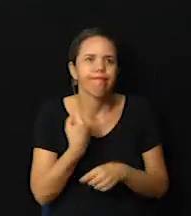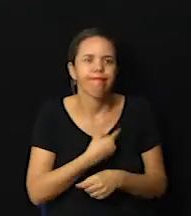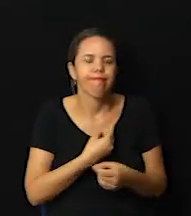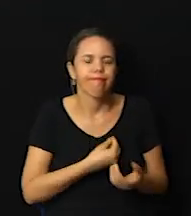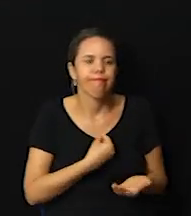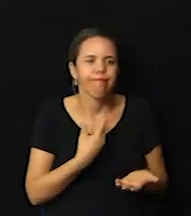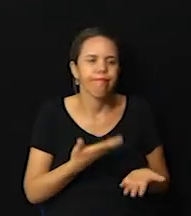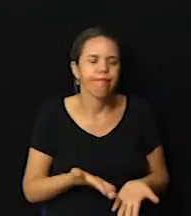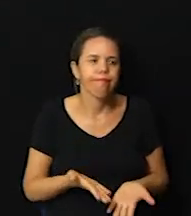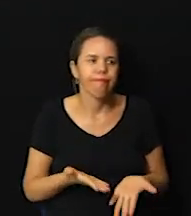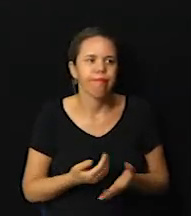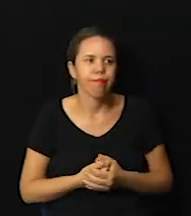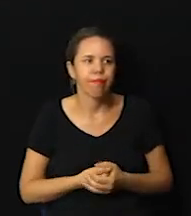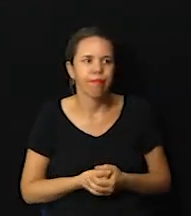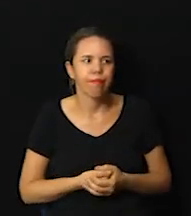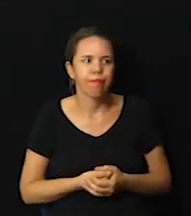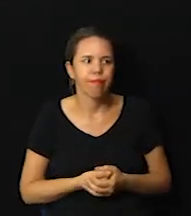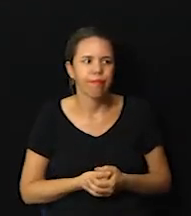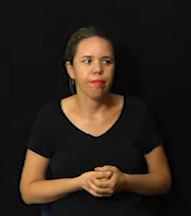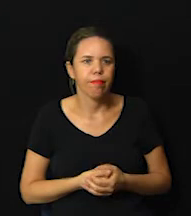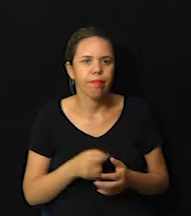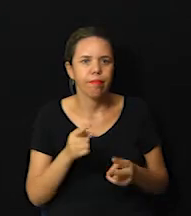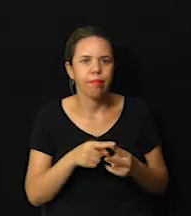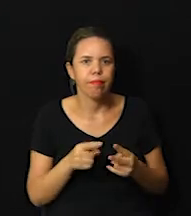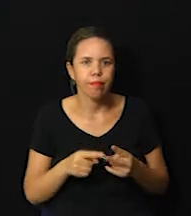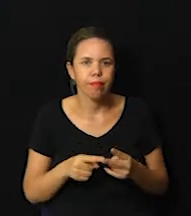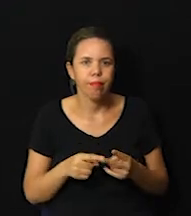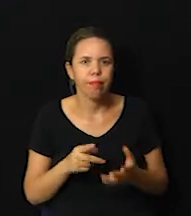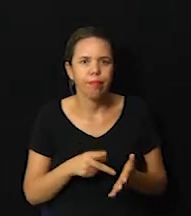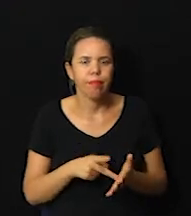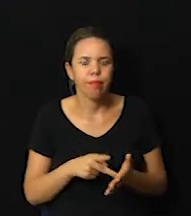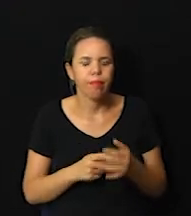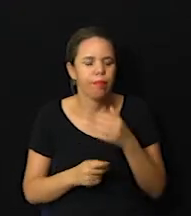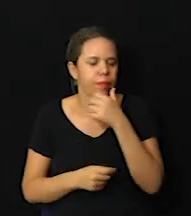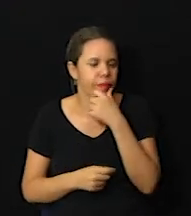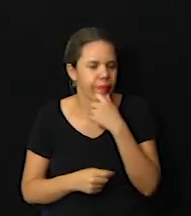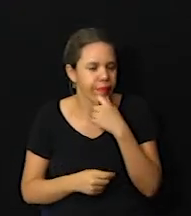nós, mesmo dos dois lados, na verdade, né?